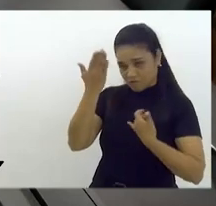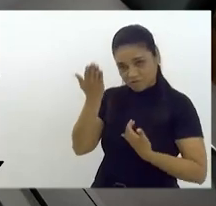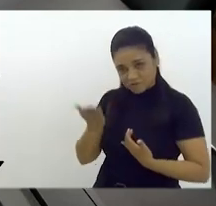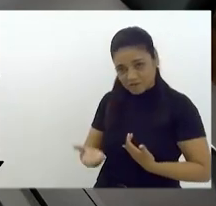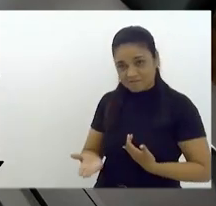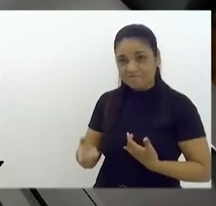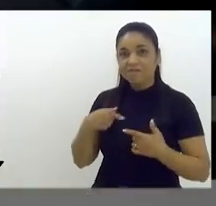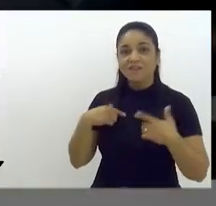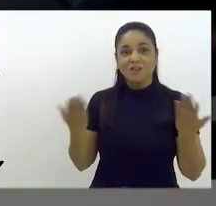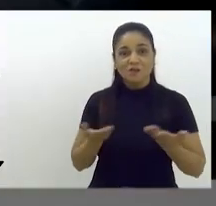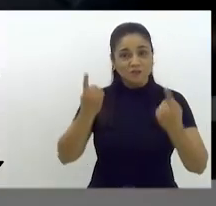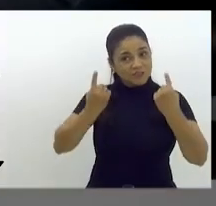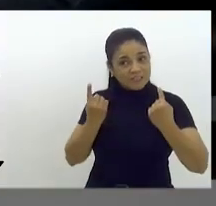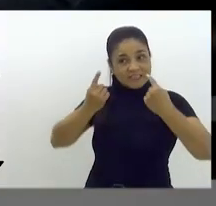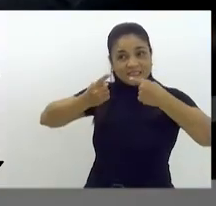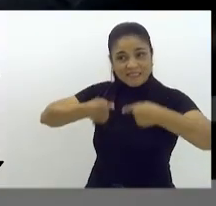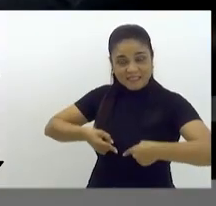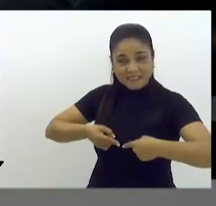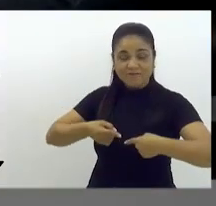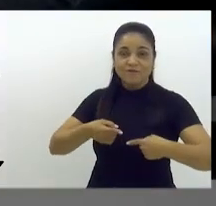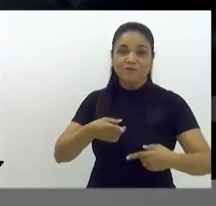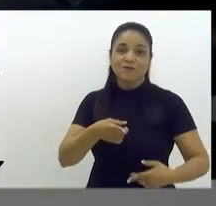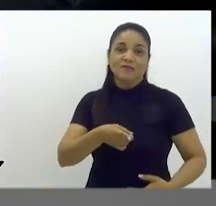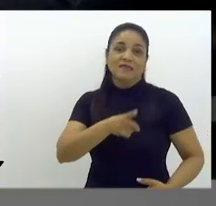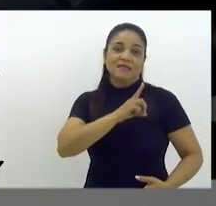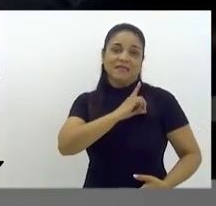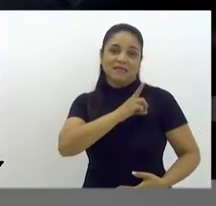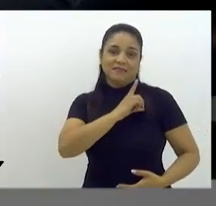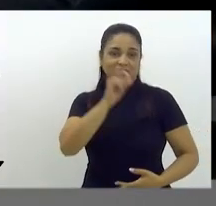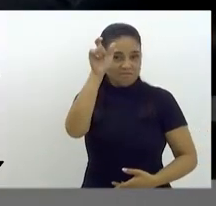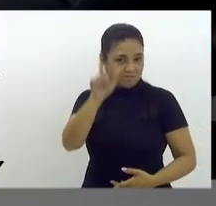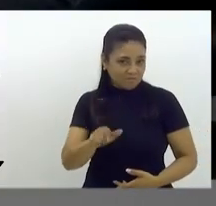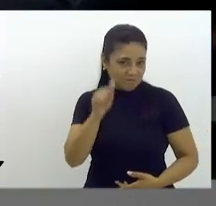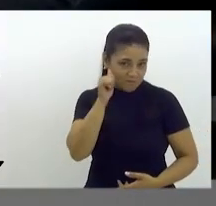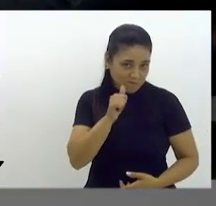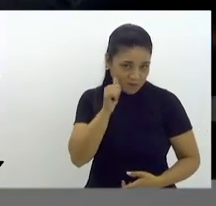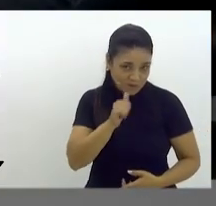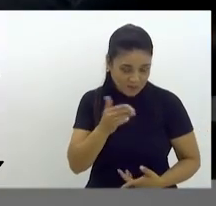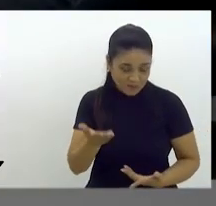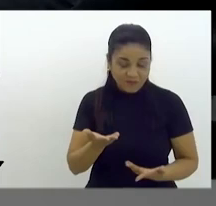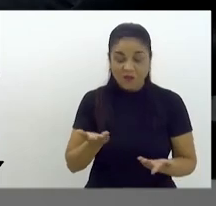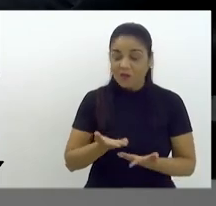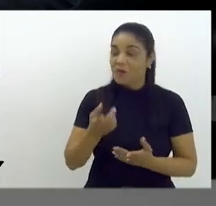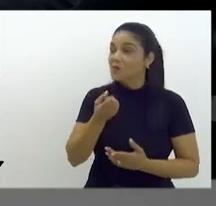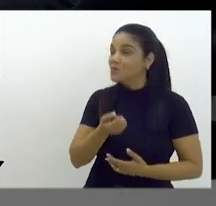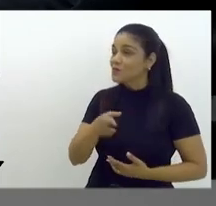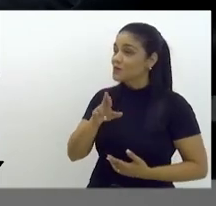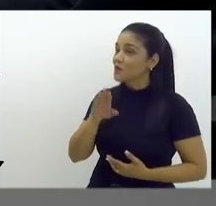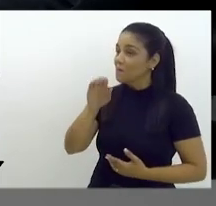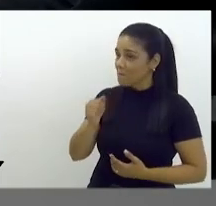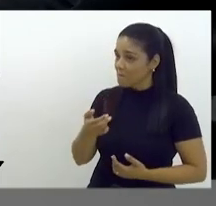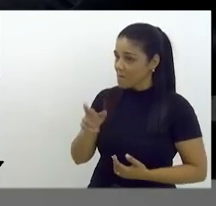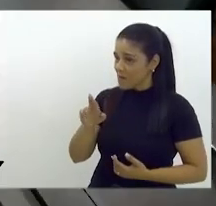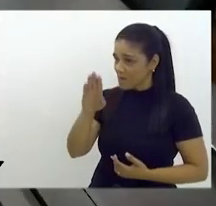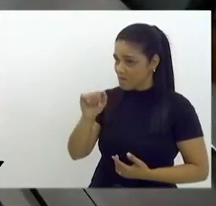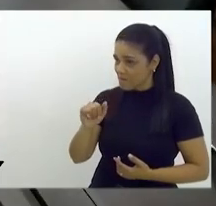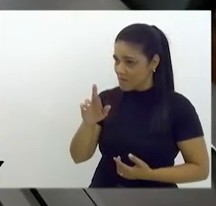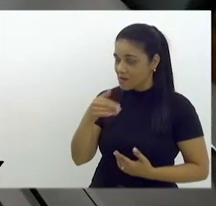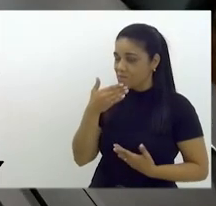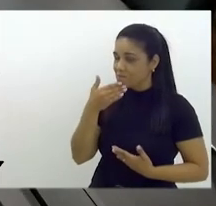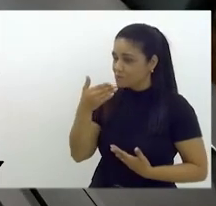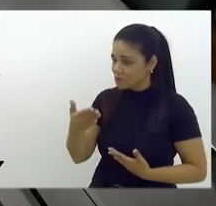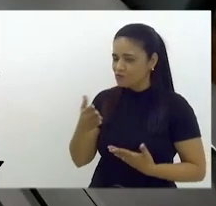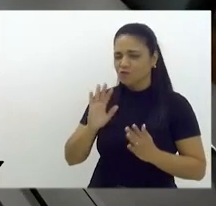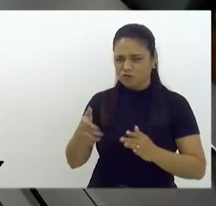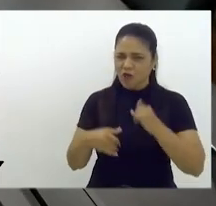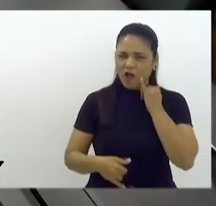tá aí no desafio a frente de uma delegacia de mulheres e aí doutora Bárbara eu queria te pedir já falei aqui